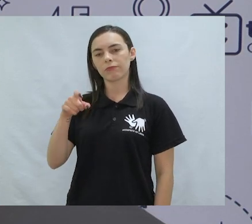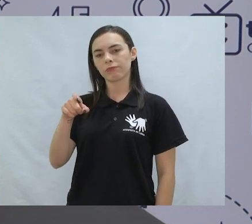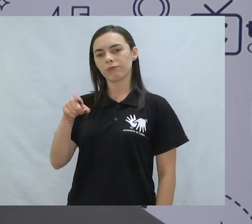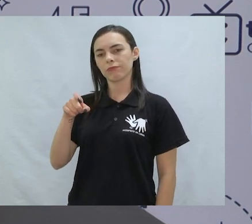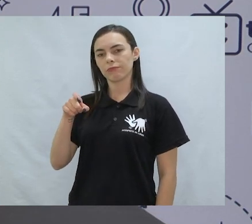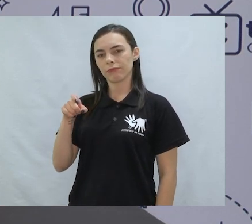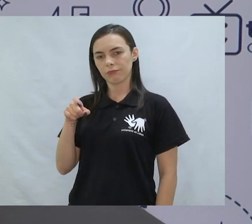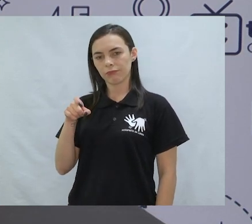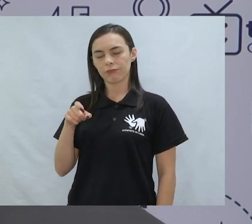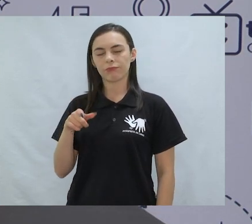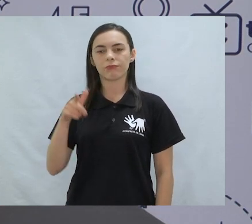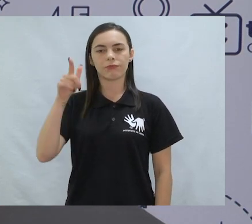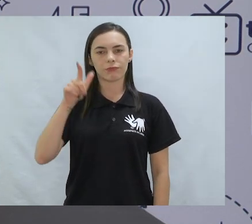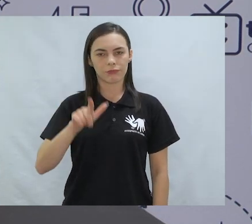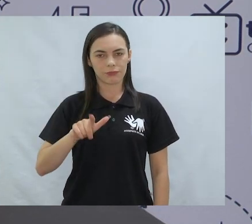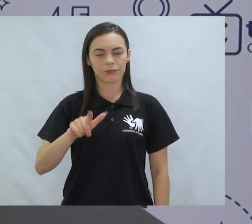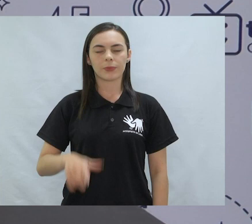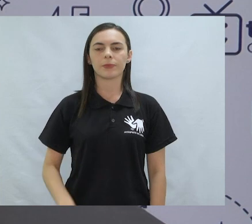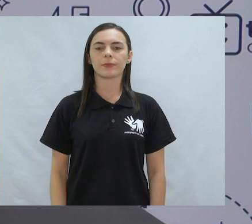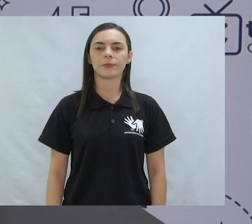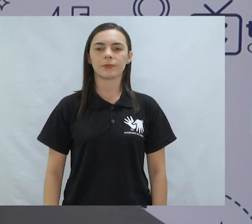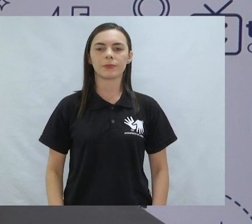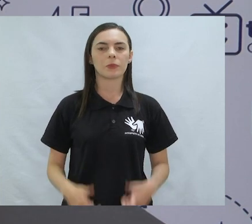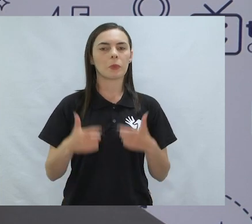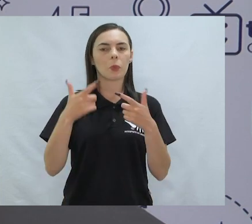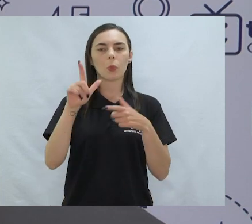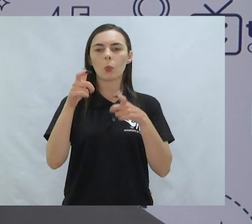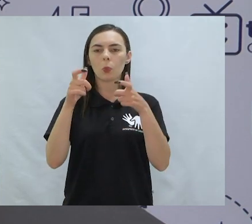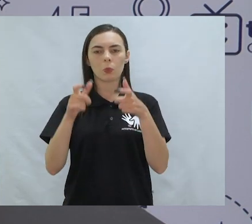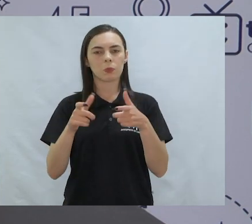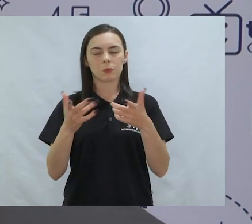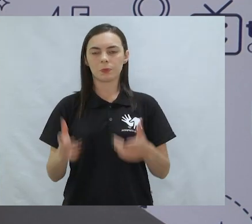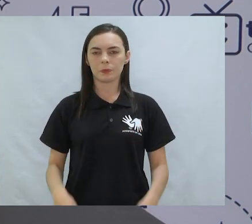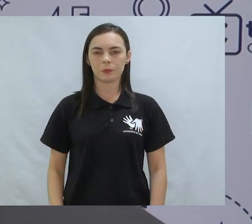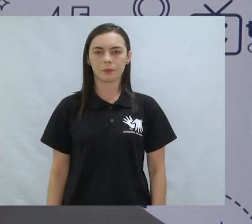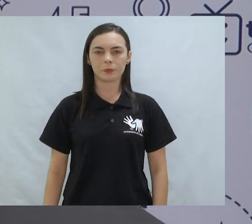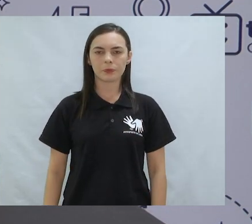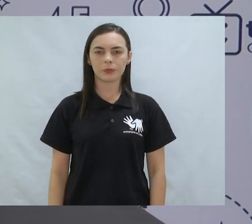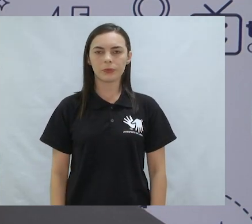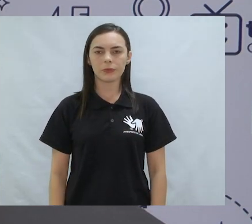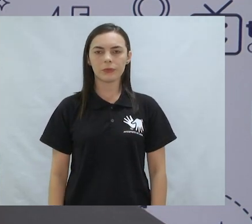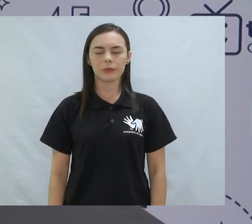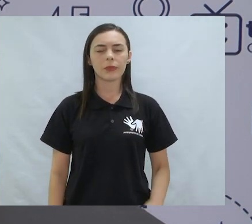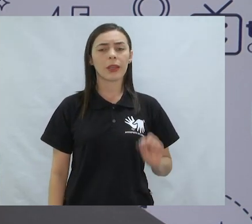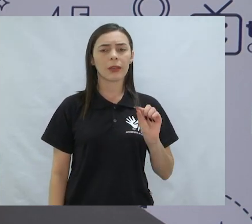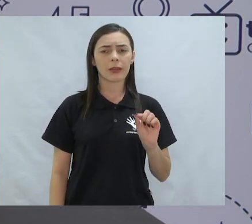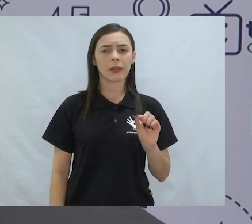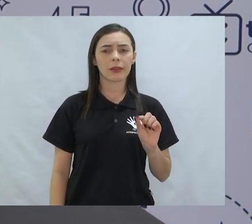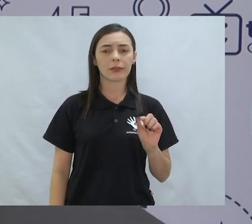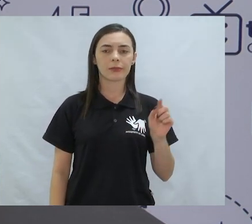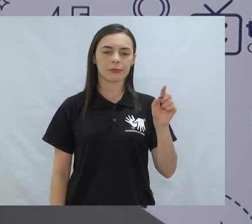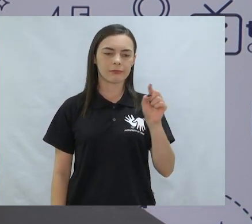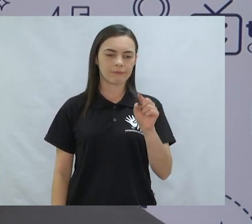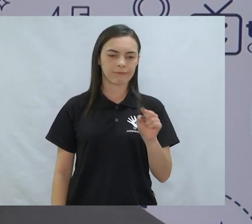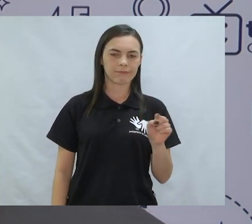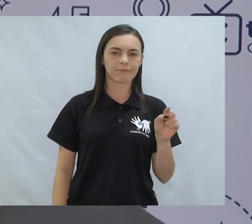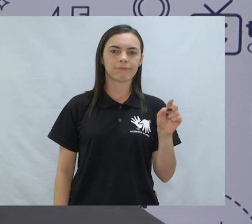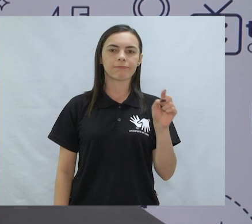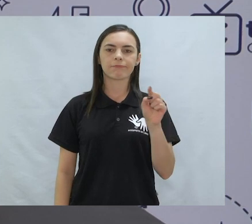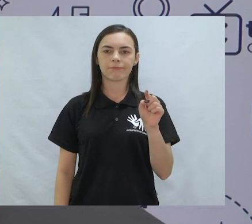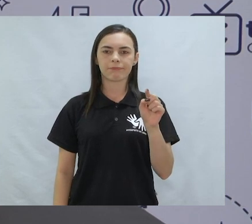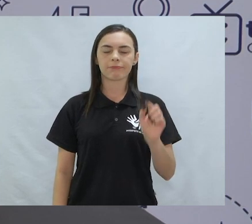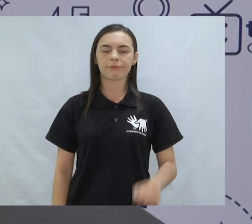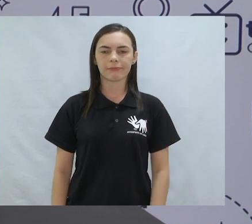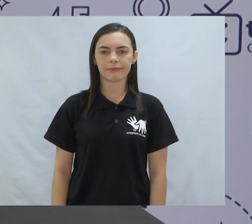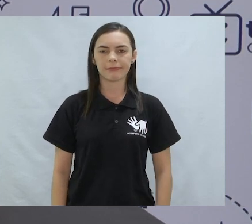vai de novo a outra pessoa, coloca o X num outro espaço que ela escolha. Aí vem quem? A